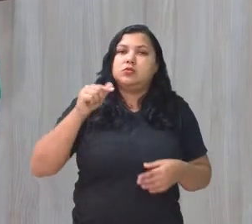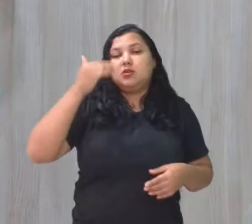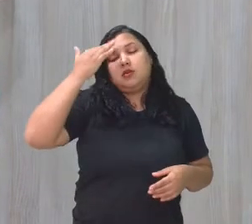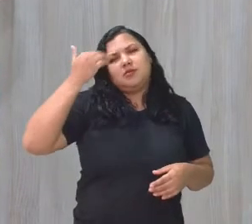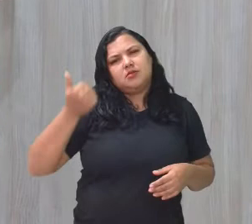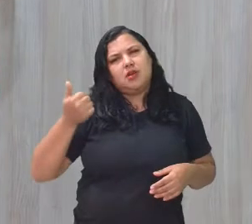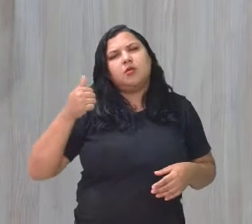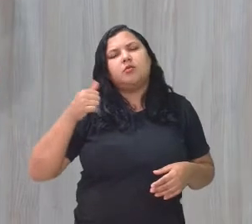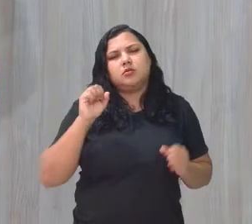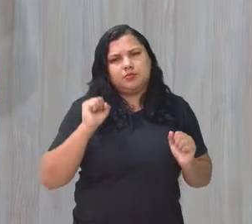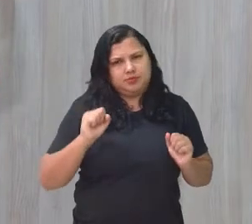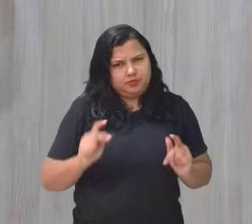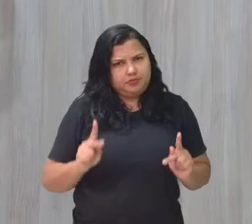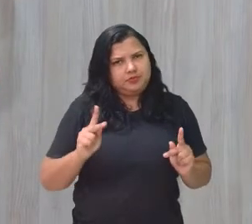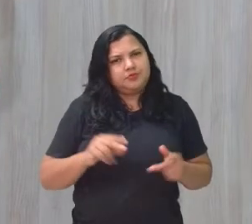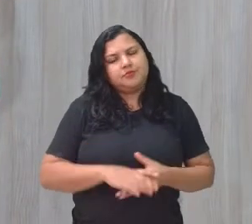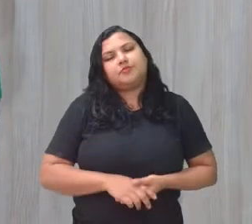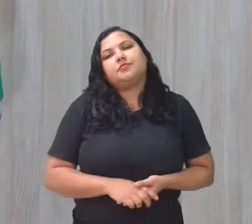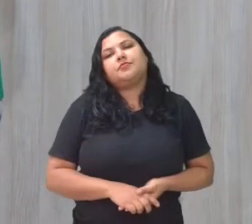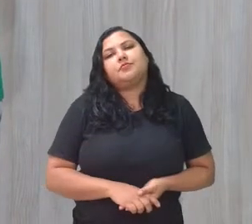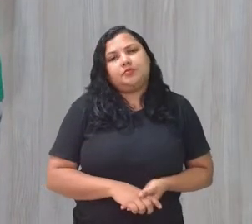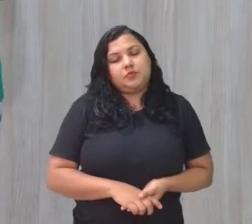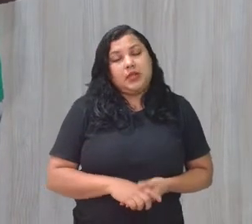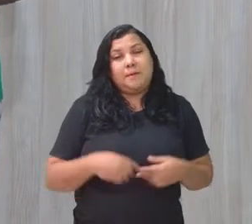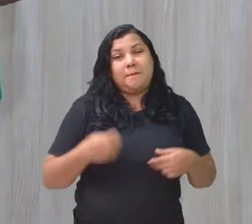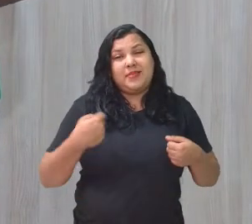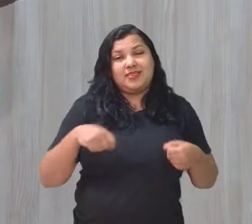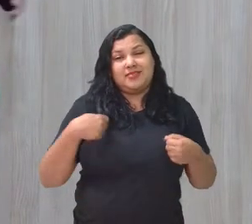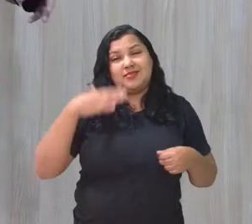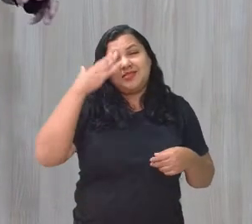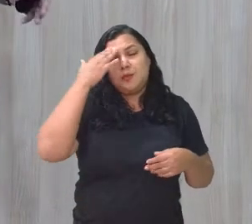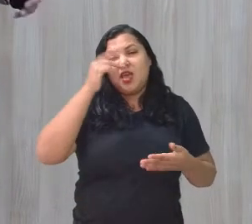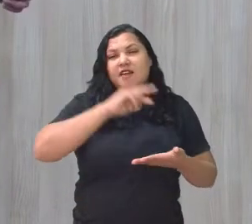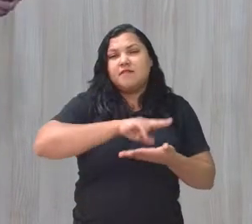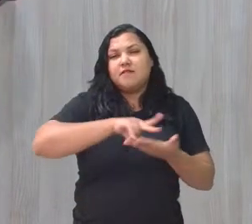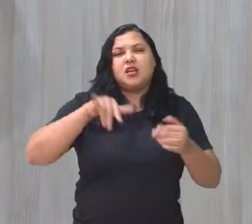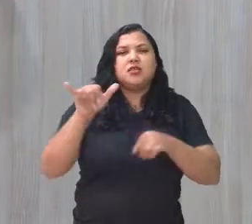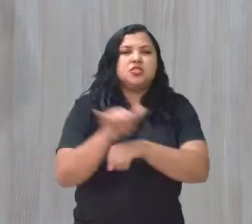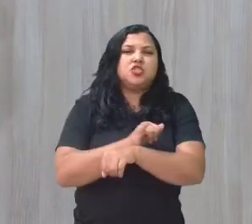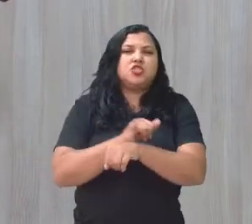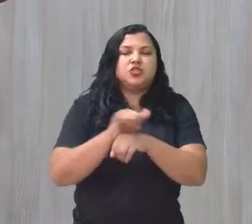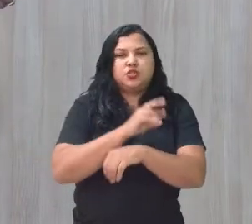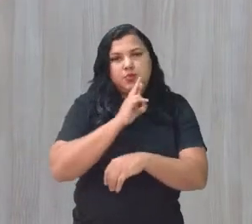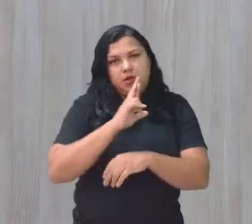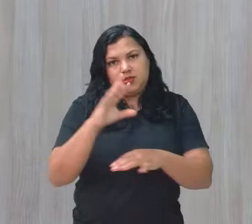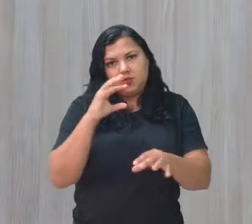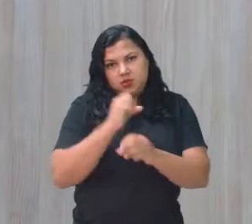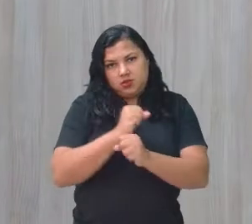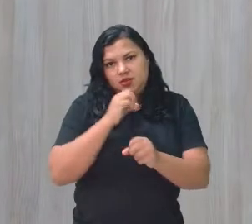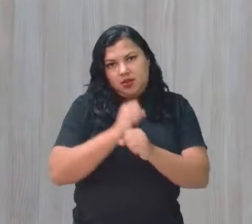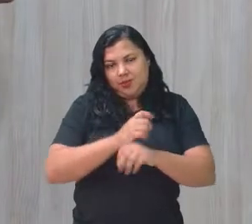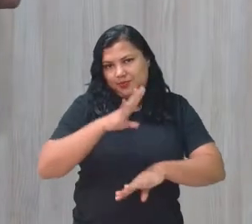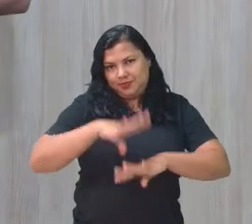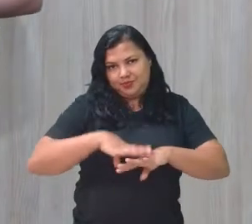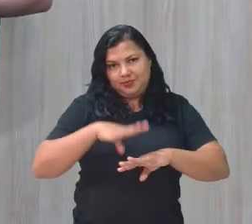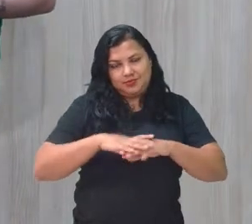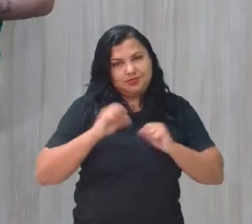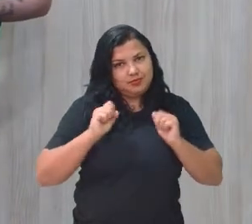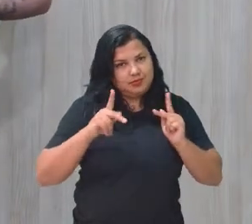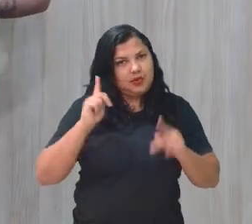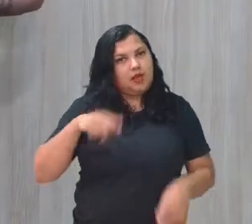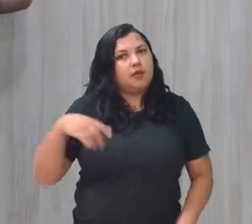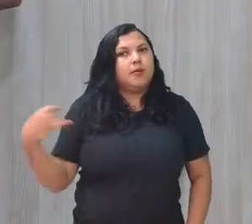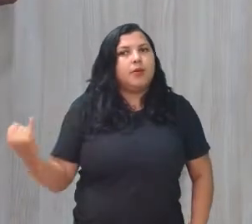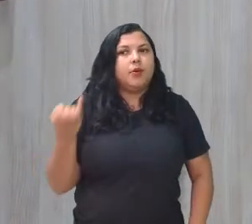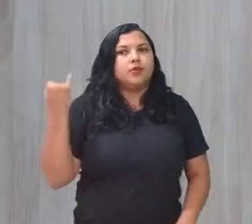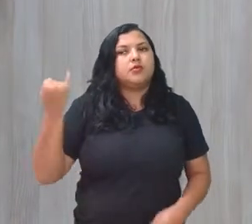no caminho só sabe por aquele método, na hora de voltar se complica tudo. Então, é importante você saber esses vários caminhos.